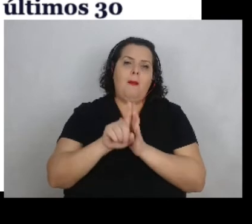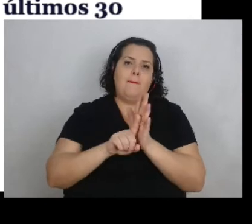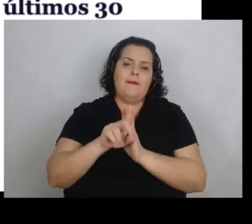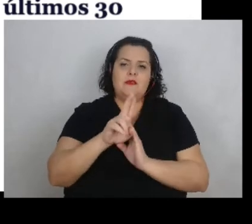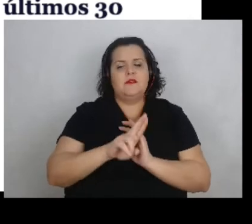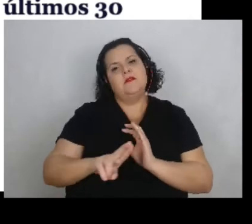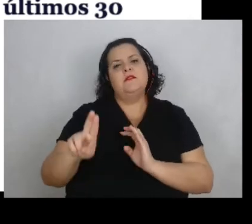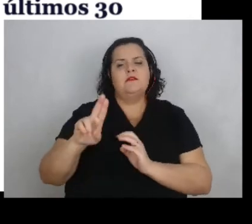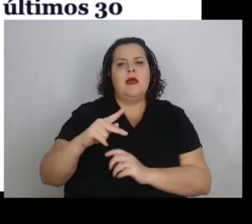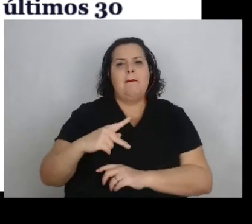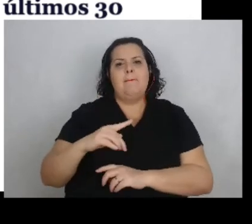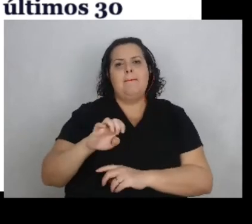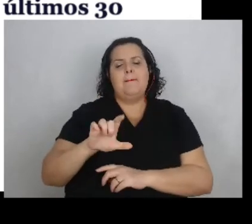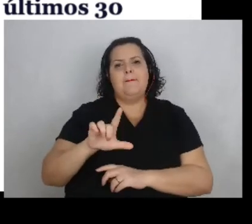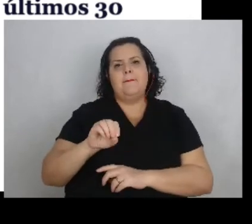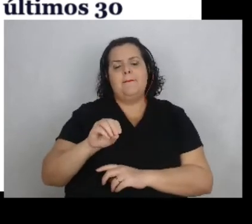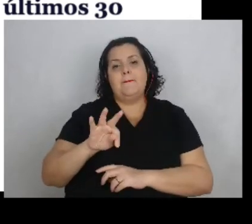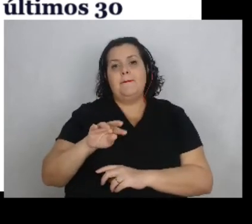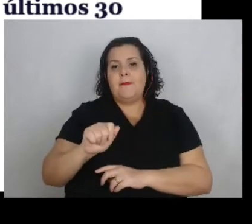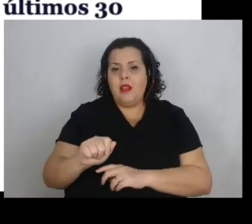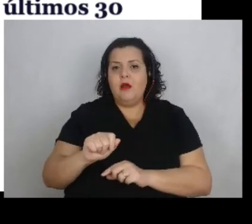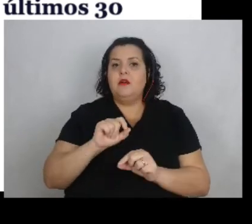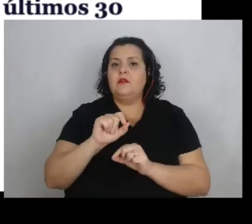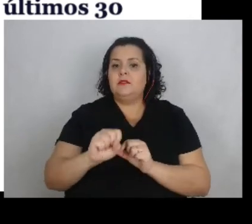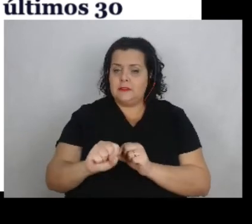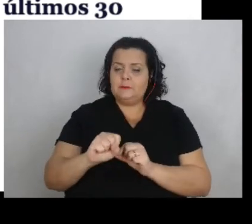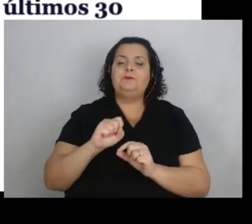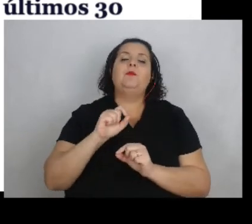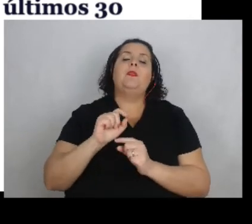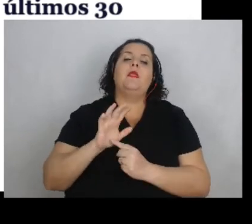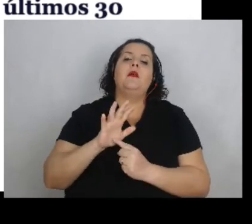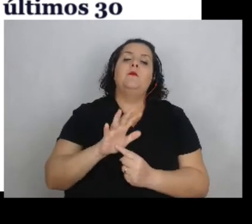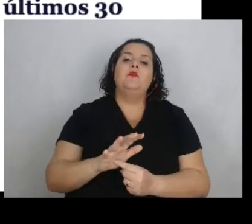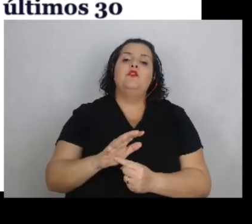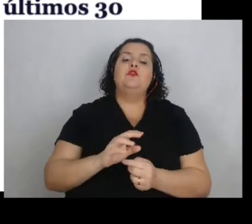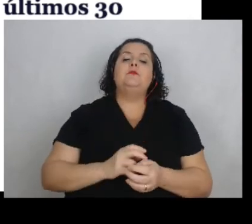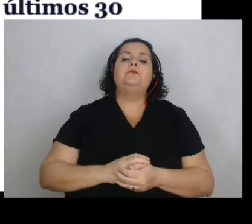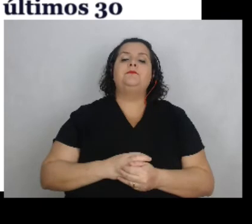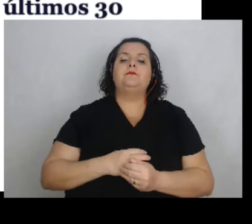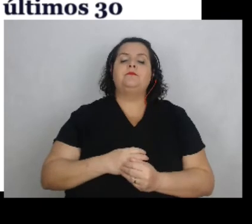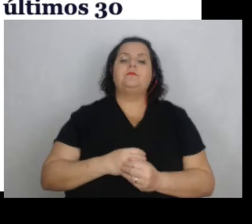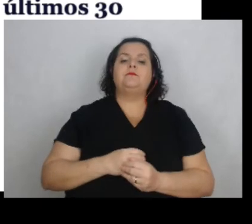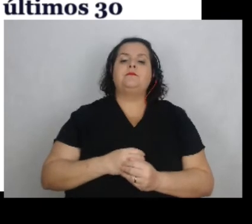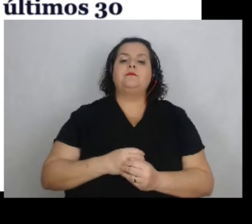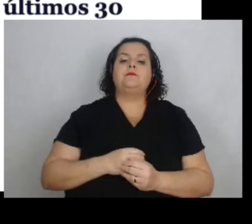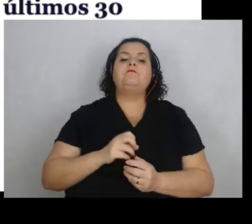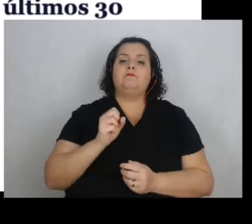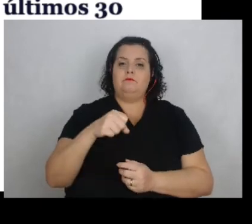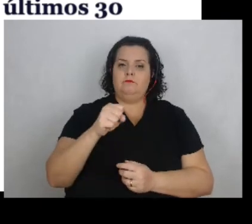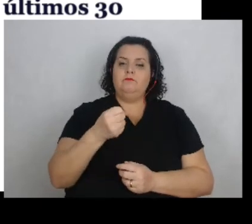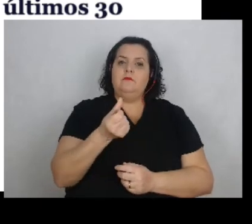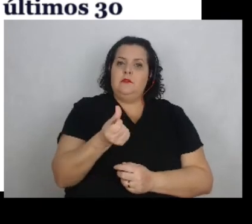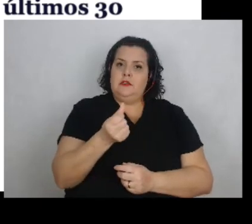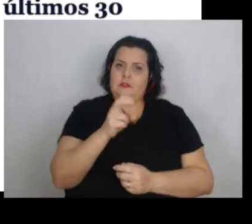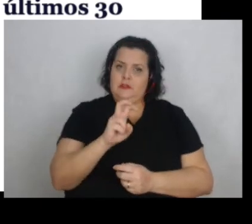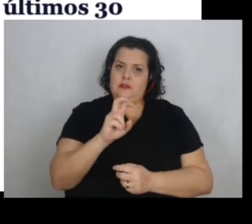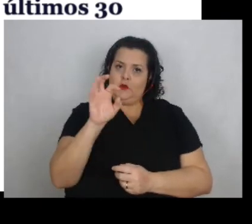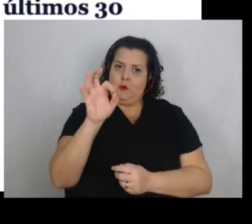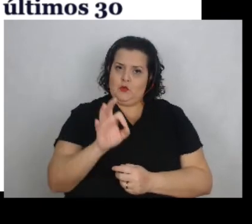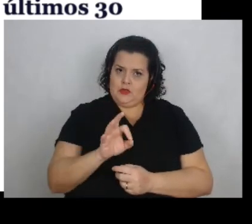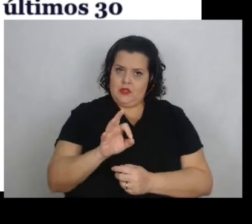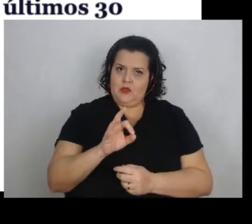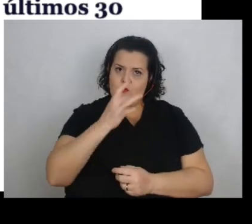que 65% das pessoas soroprevalentes no estudo tiveram sim sintomas de gripe nos últimos 30